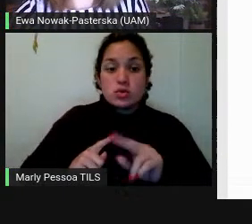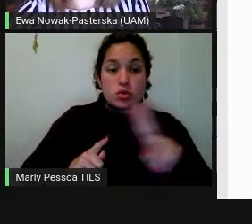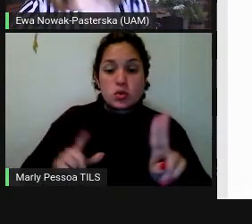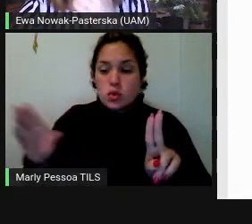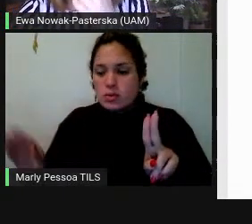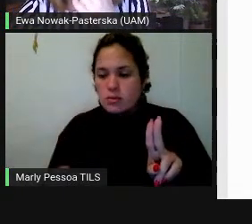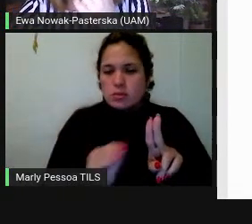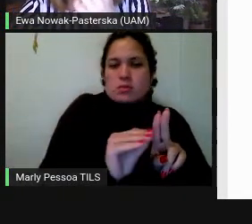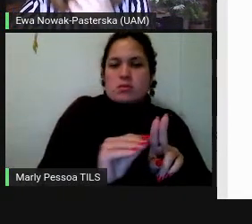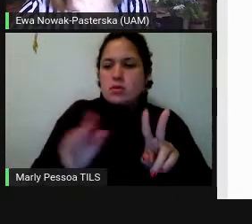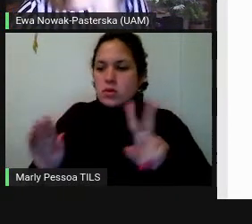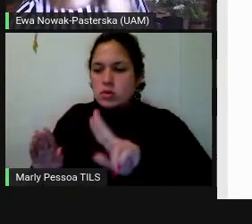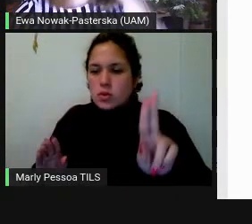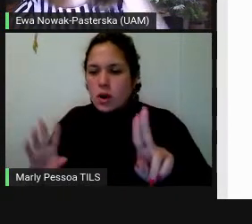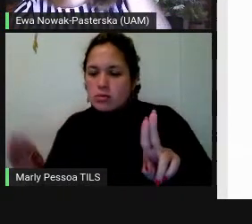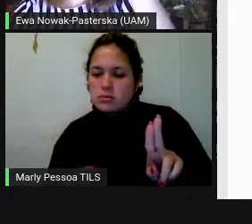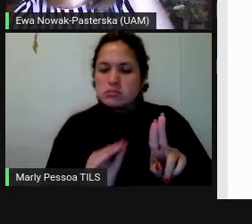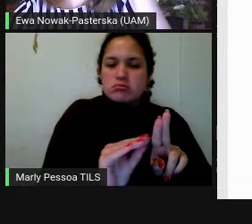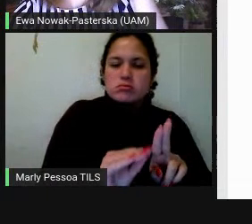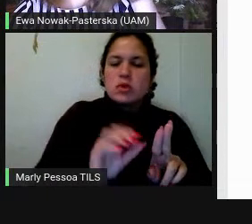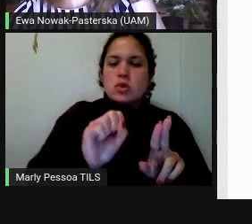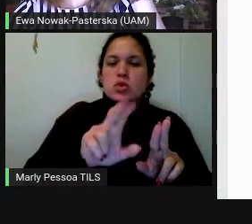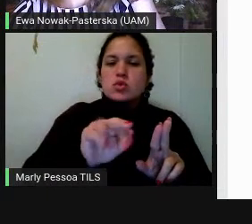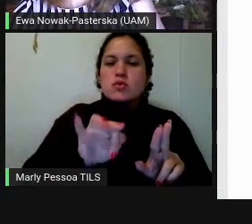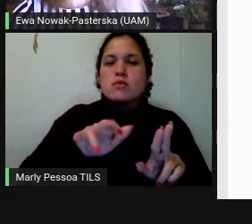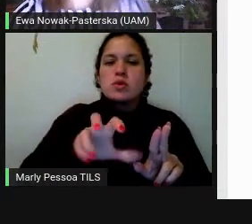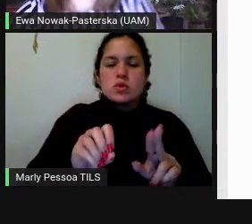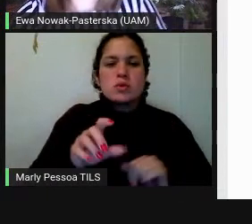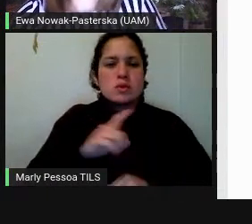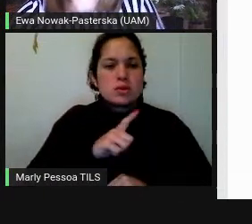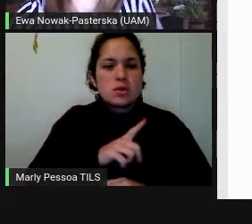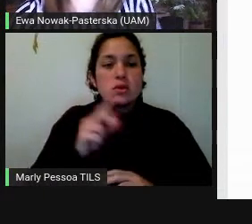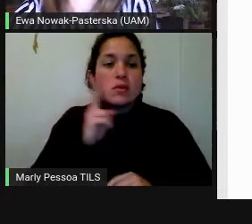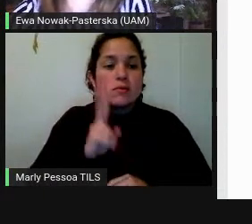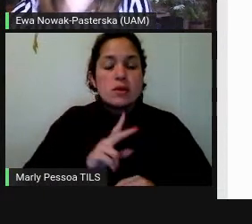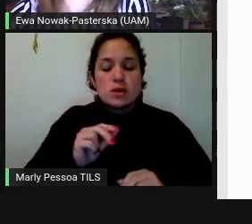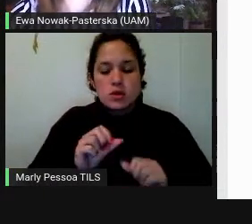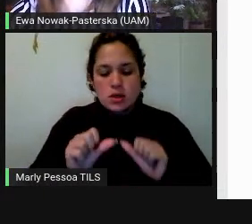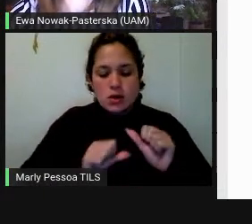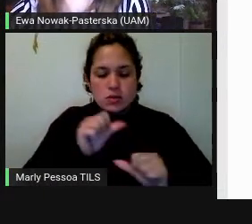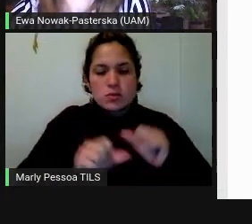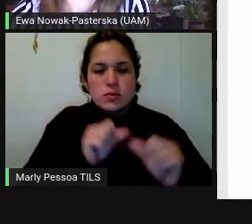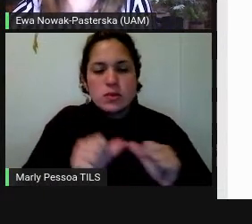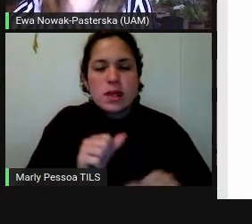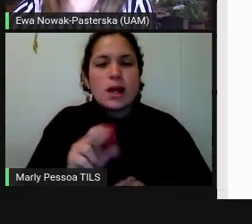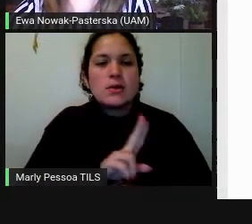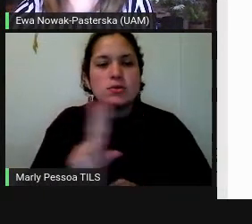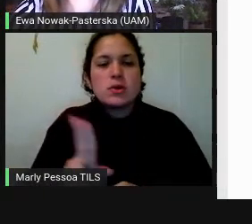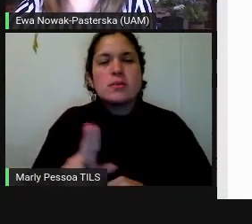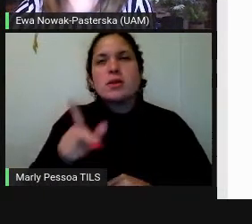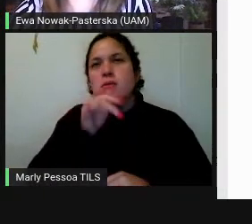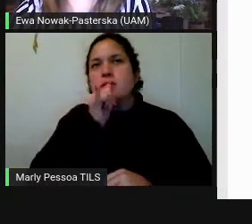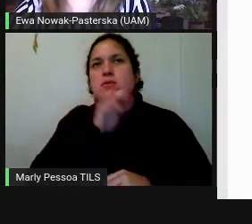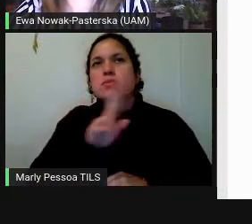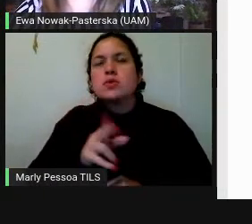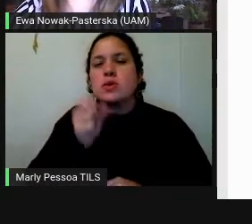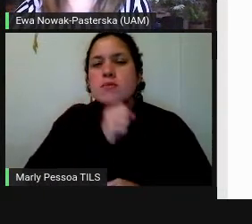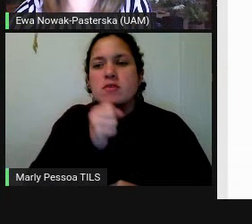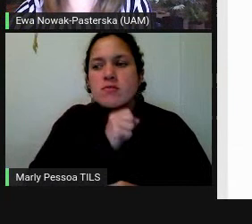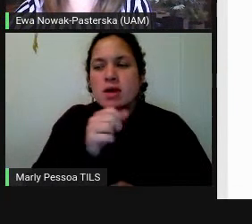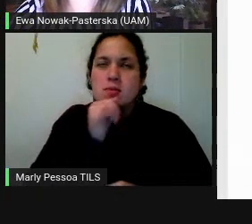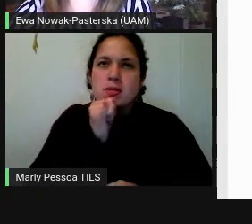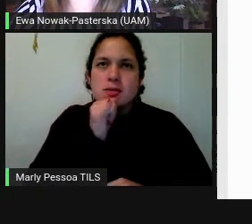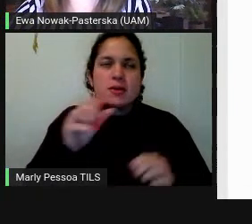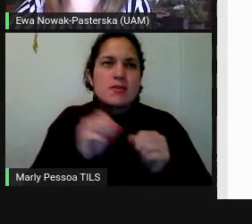a professora leu os exemplos dos sobrenomes mudados. O nome antigo, que significava a pessoa que fazia